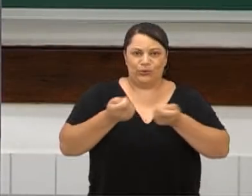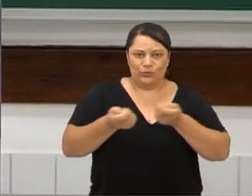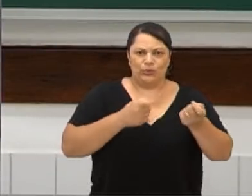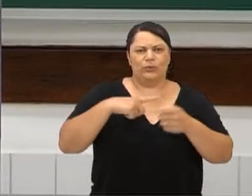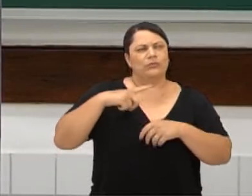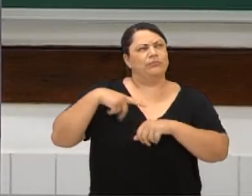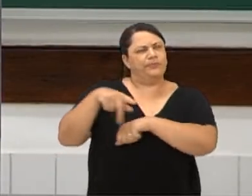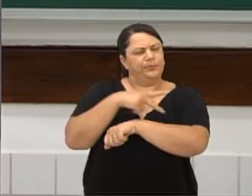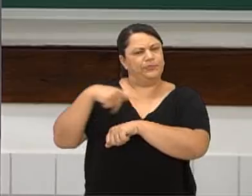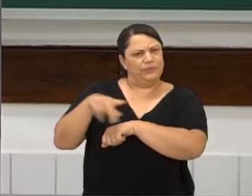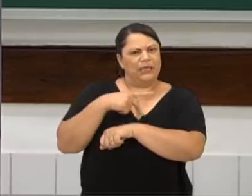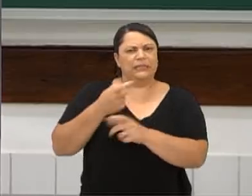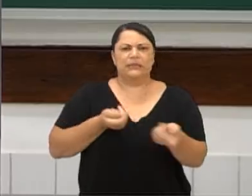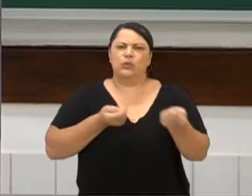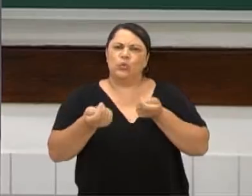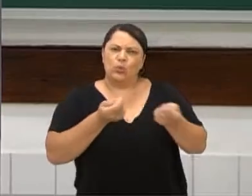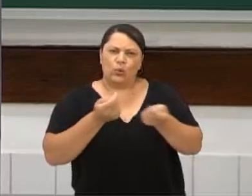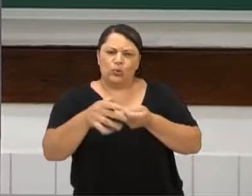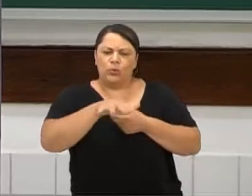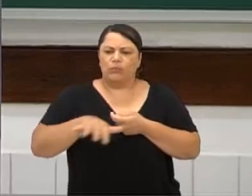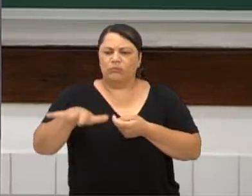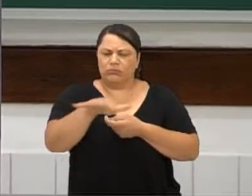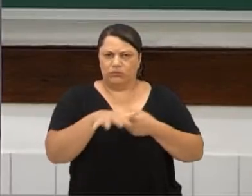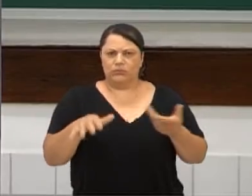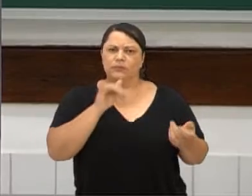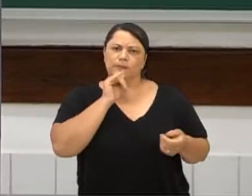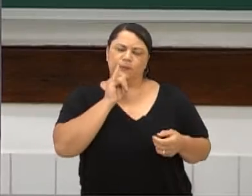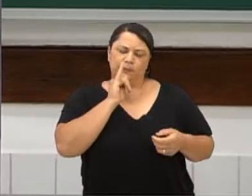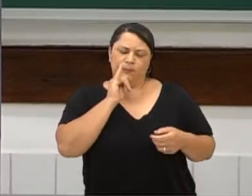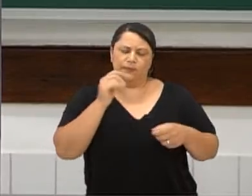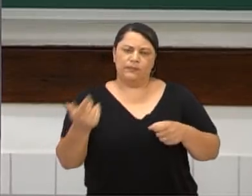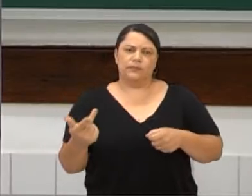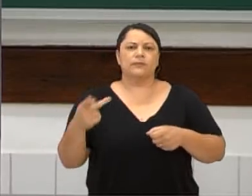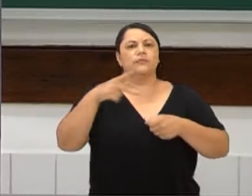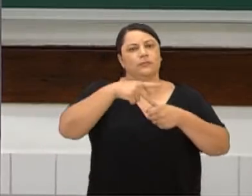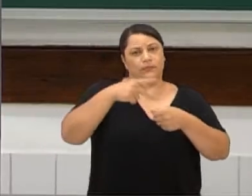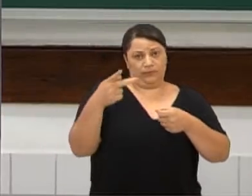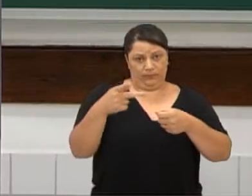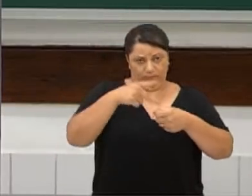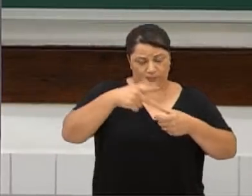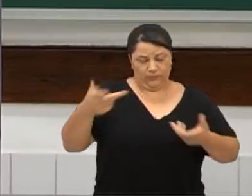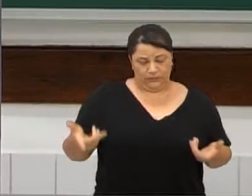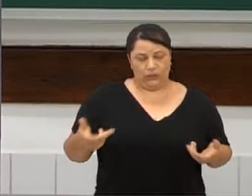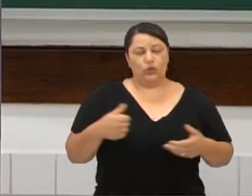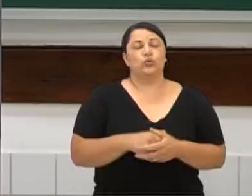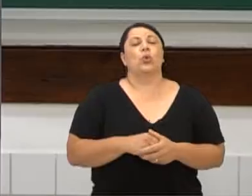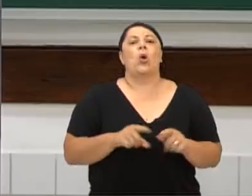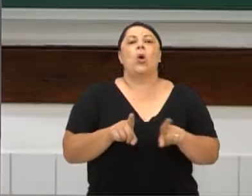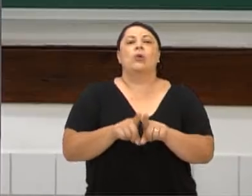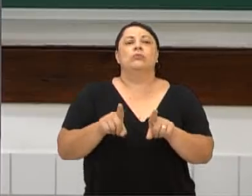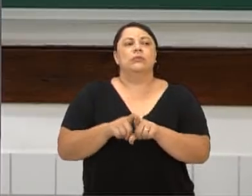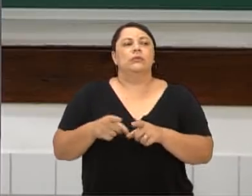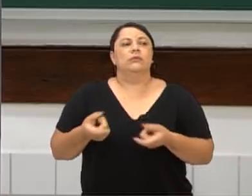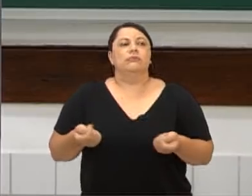que controlam certas áreas, como por exemplo, petróleo, por exemplo, a questão do fornecimento de certos alimentos,